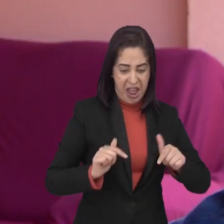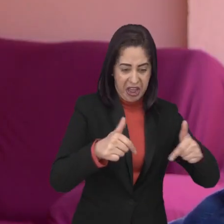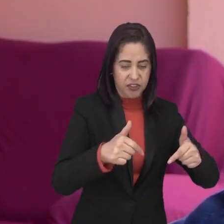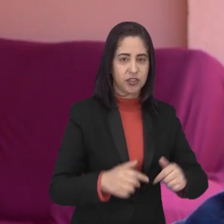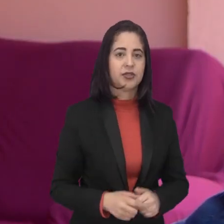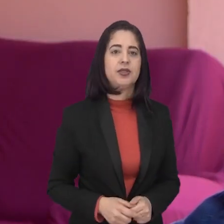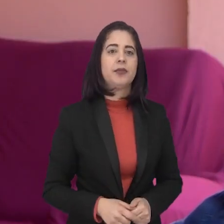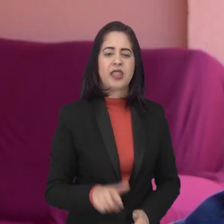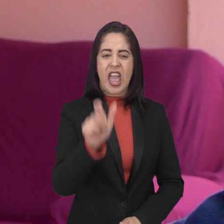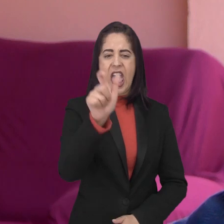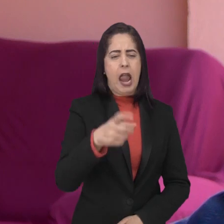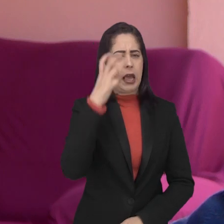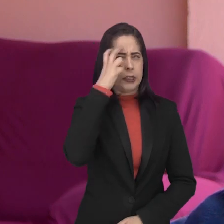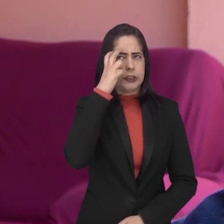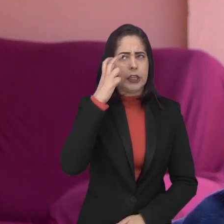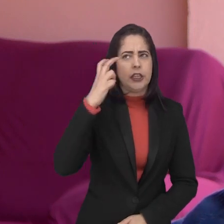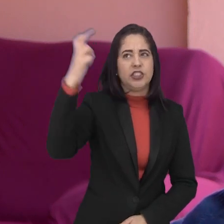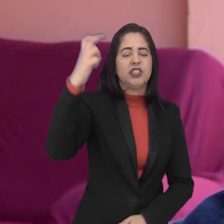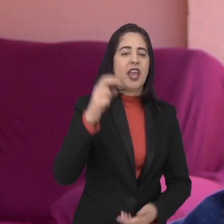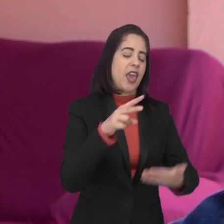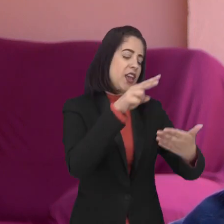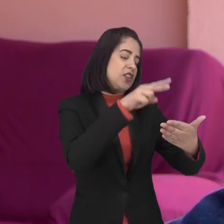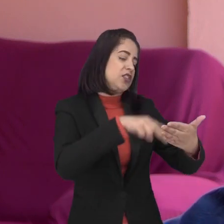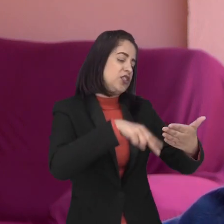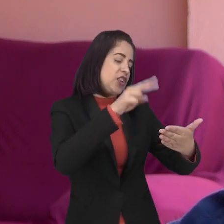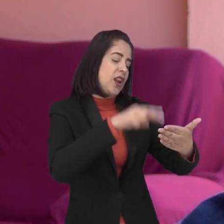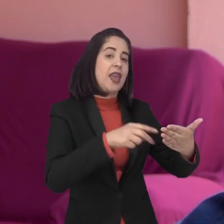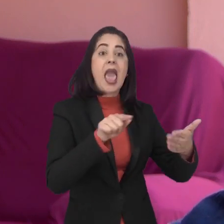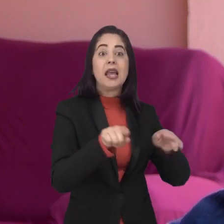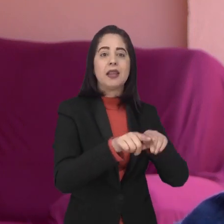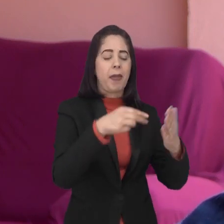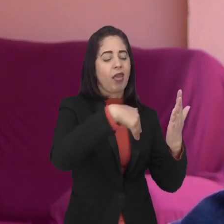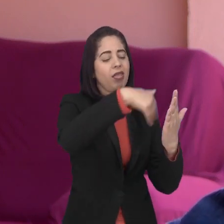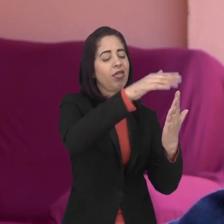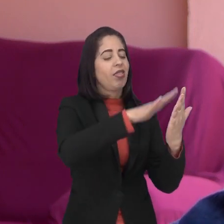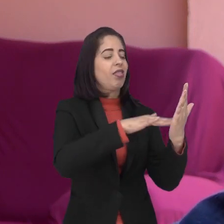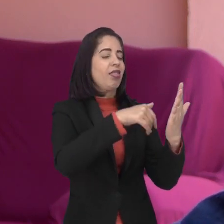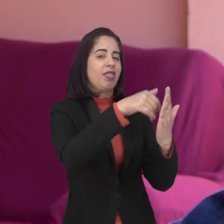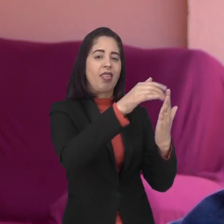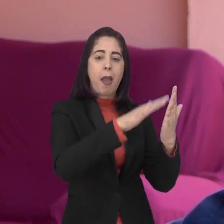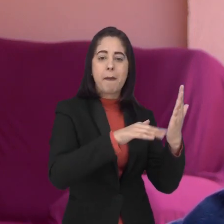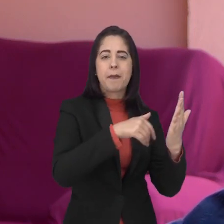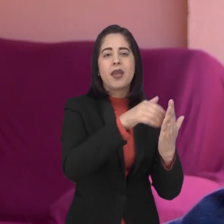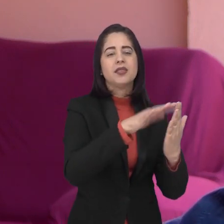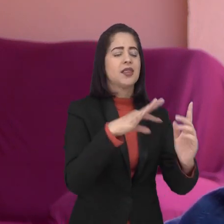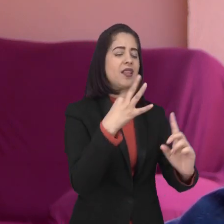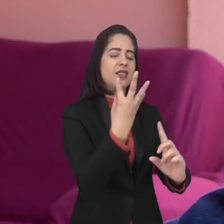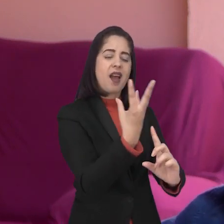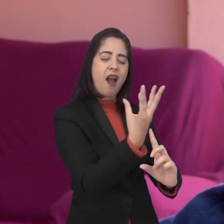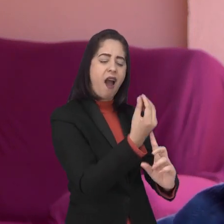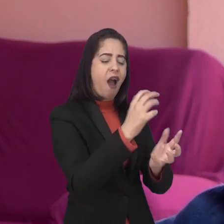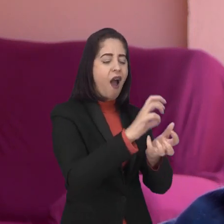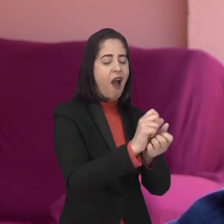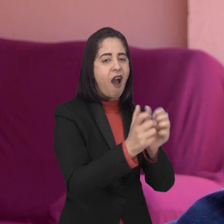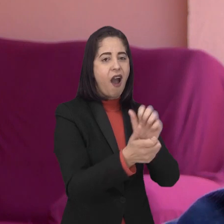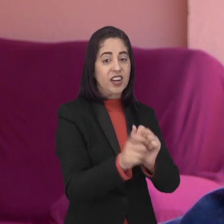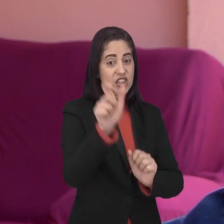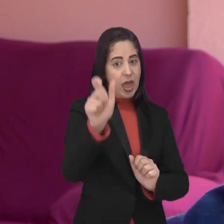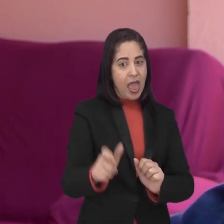Era uma pessoa muito culta, gostava muito de leitura, de pintar, fazer trabalhos manuais. Era uma